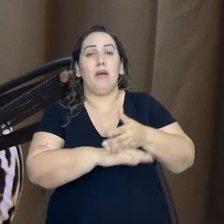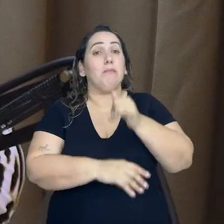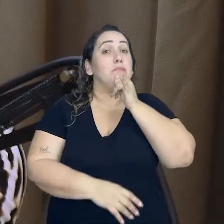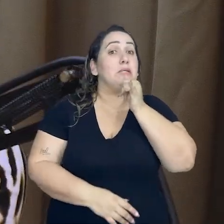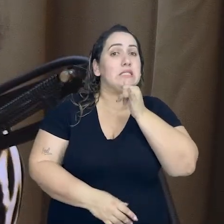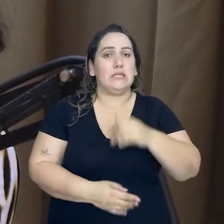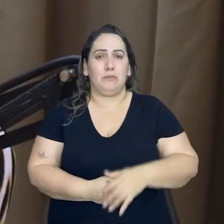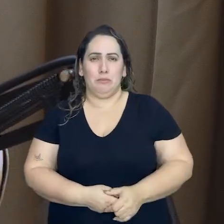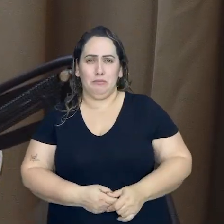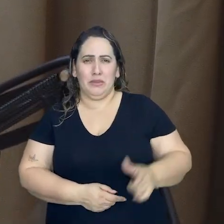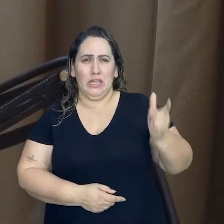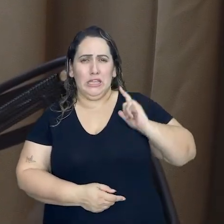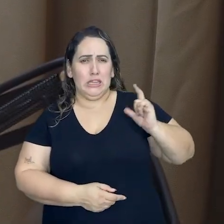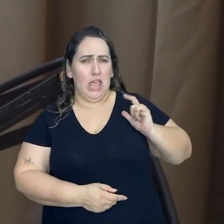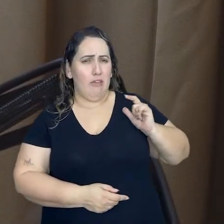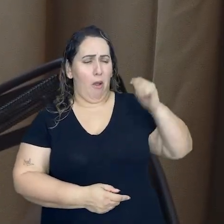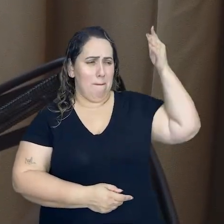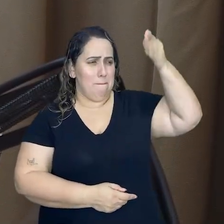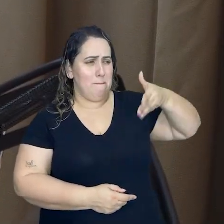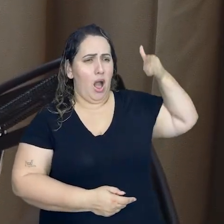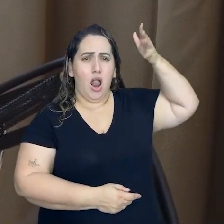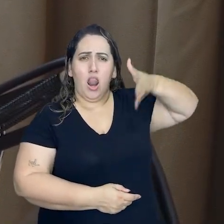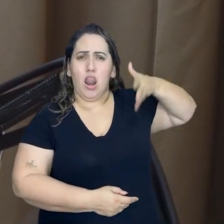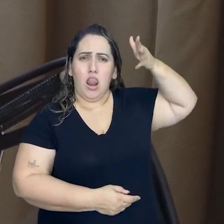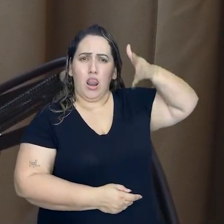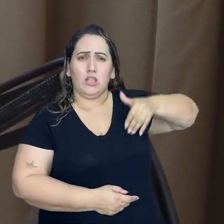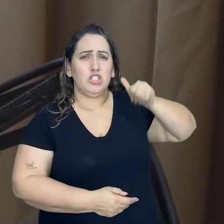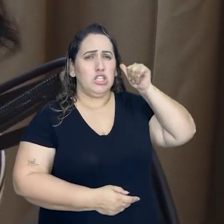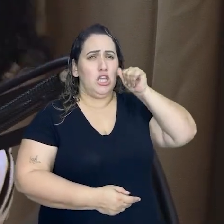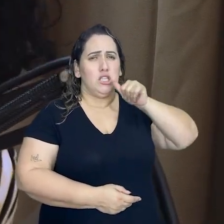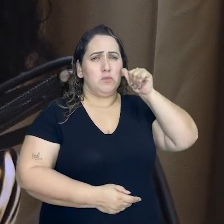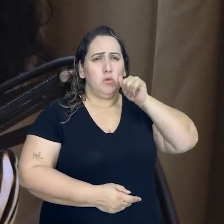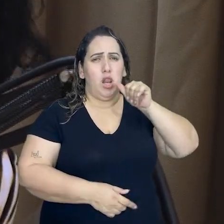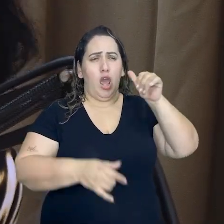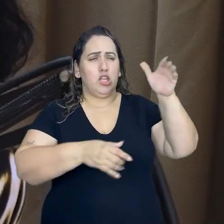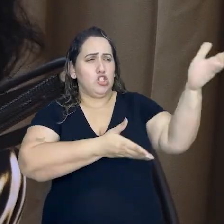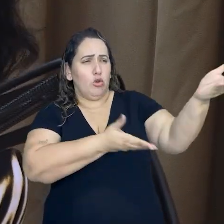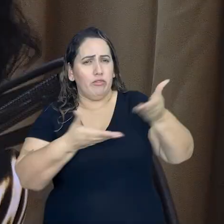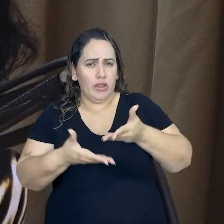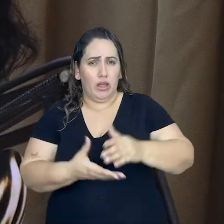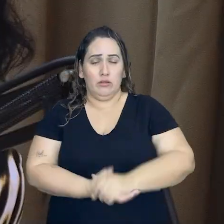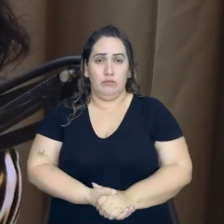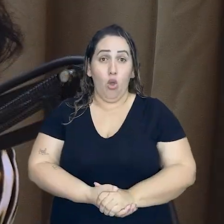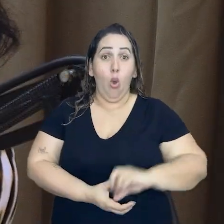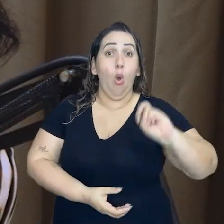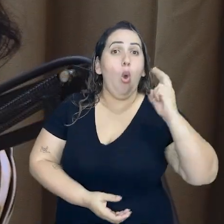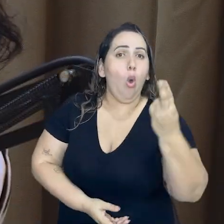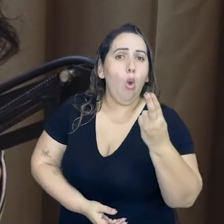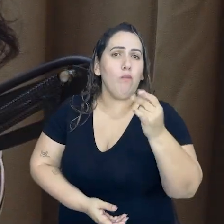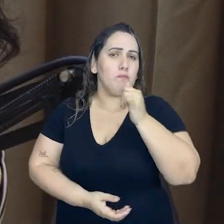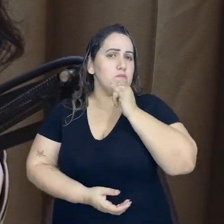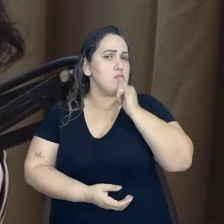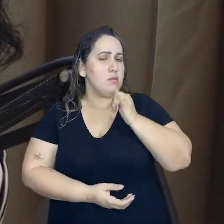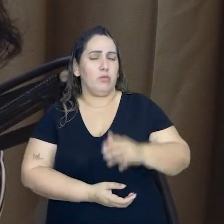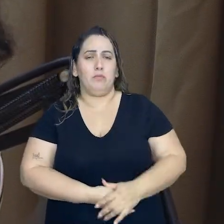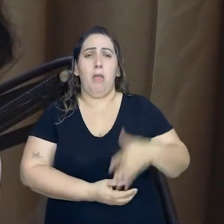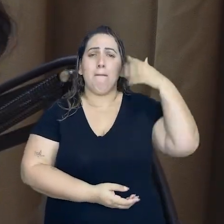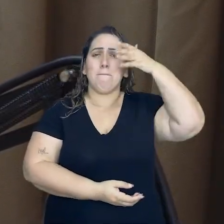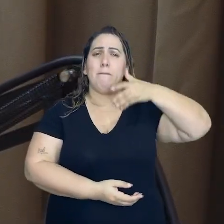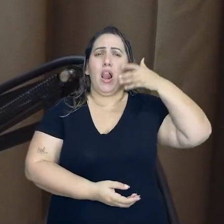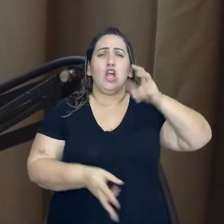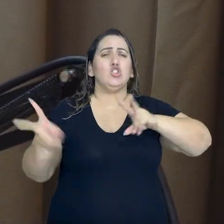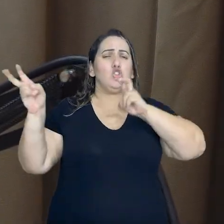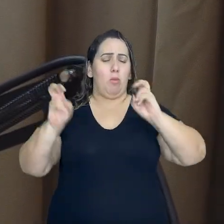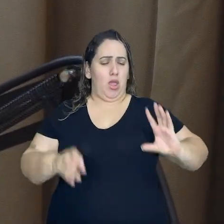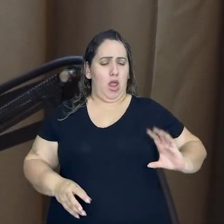sobre o câncer de mama. Gente, a norma não traz a definição, mas programa de incentivo à participação política